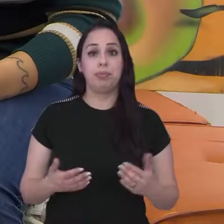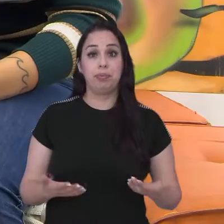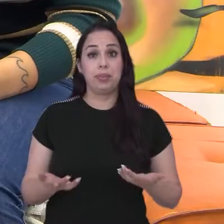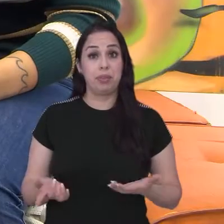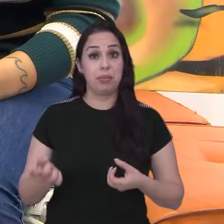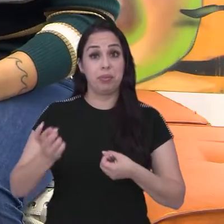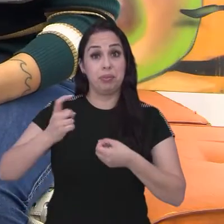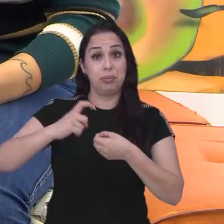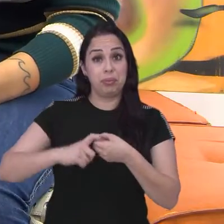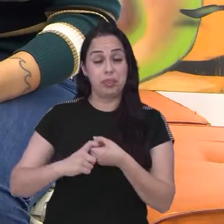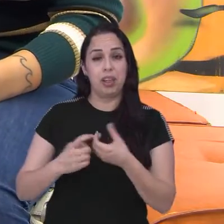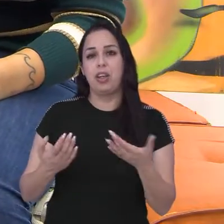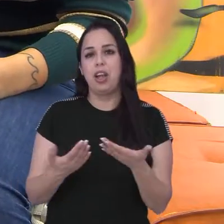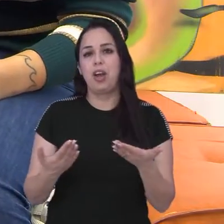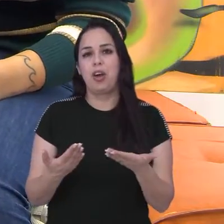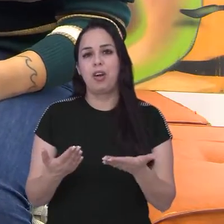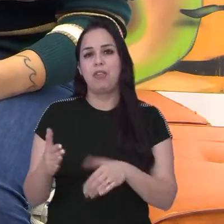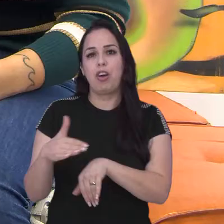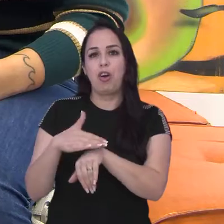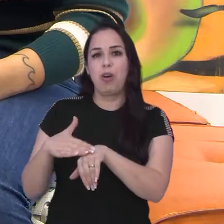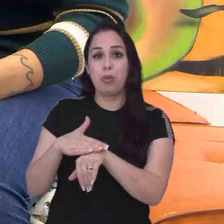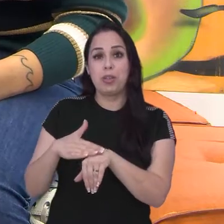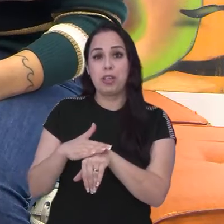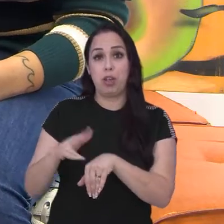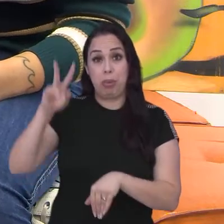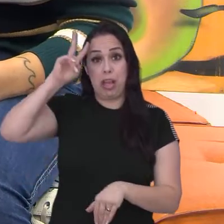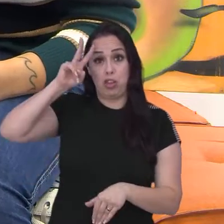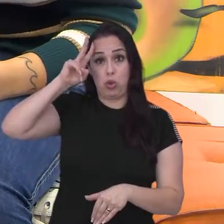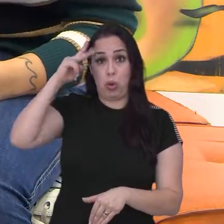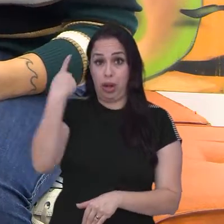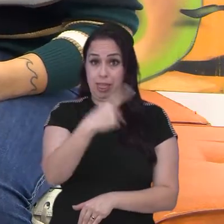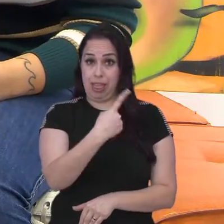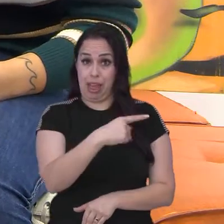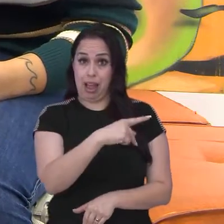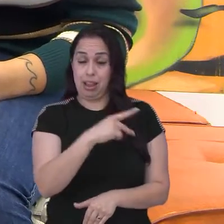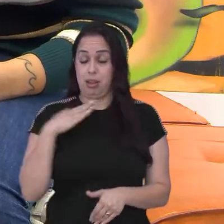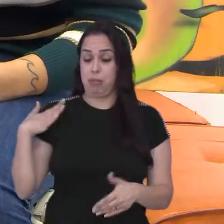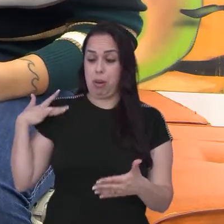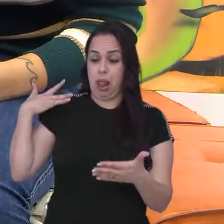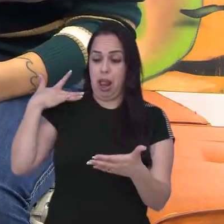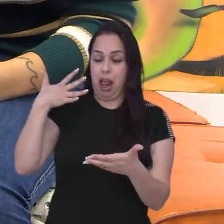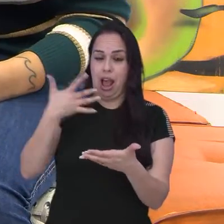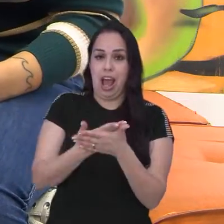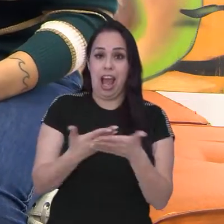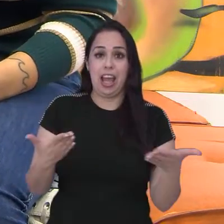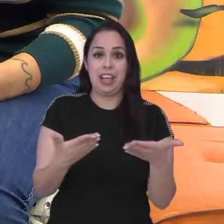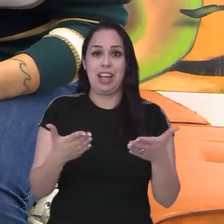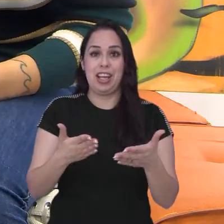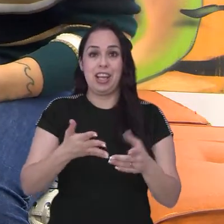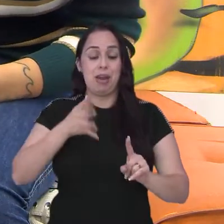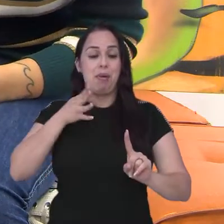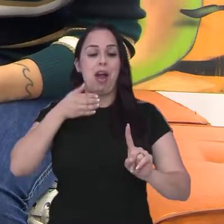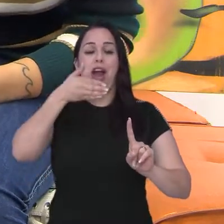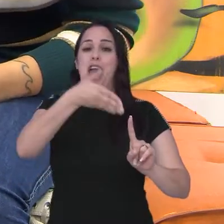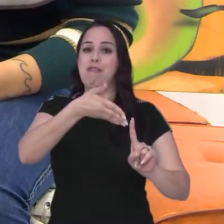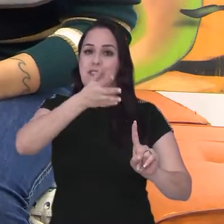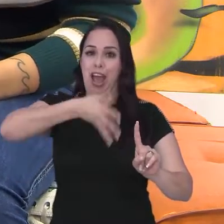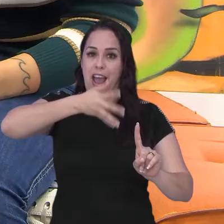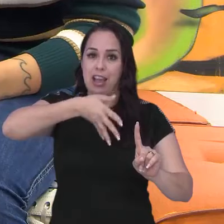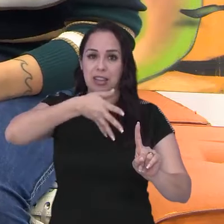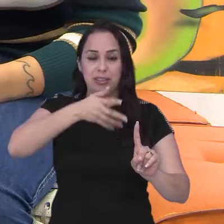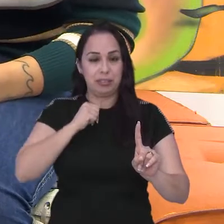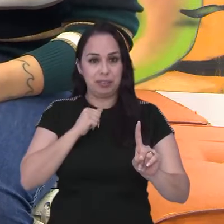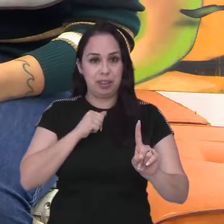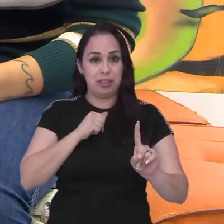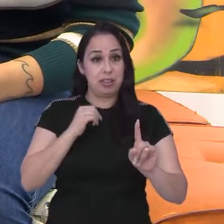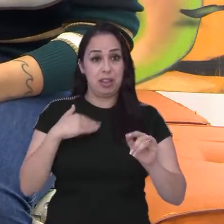Agora a gente está de volta e a gente vai conversar sobre a trajetória que o Betinho teve até ele se tornar a figura importante que ele é para a cultura aqui no Vale. Você